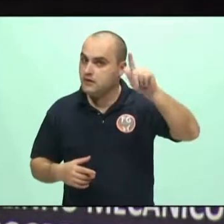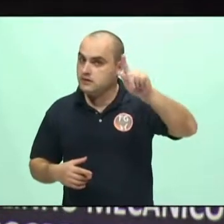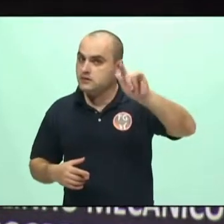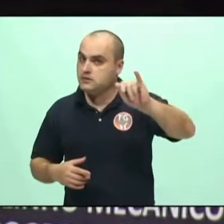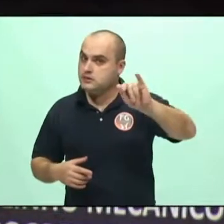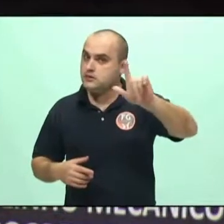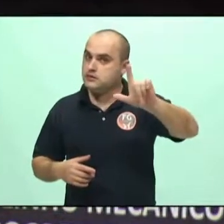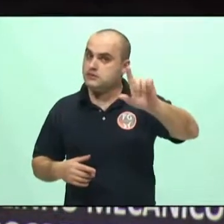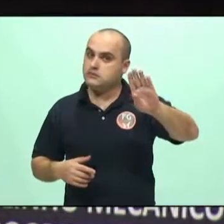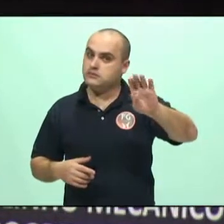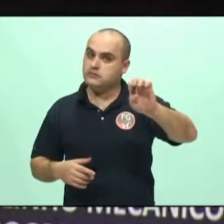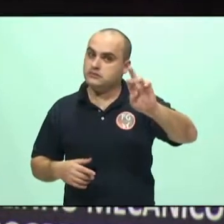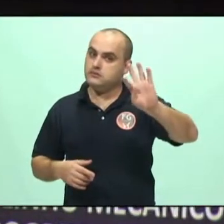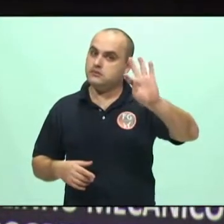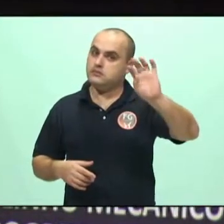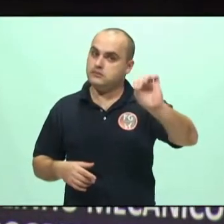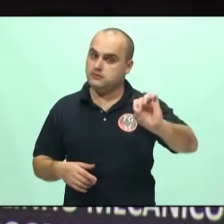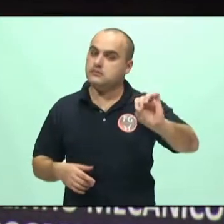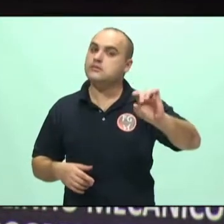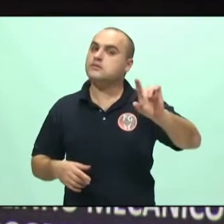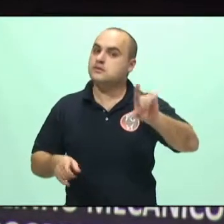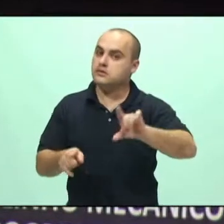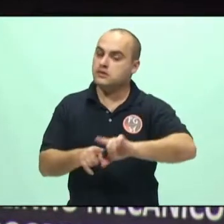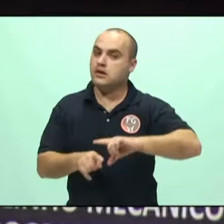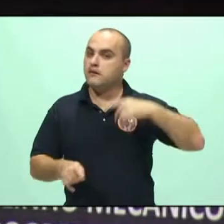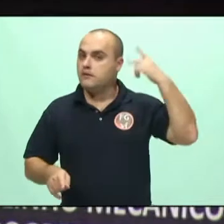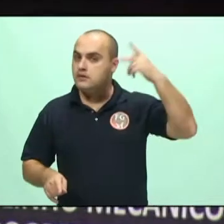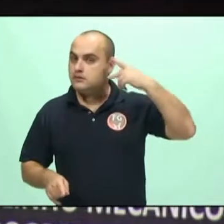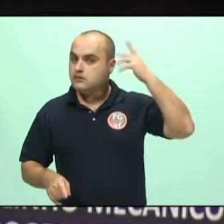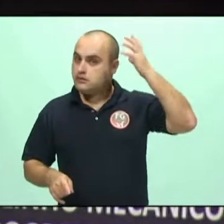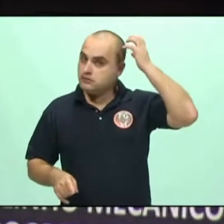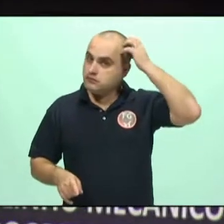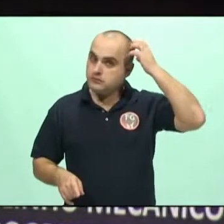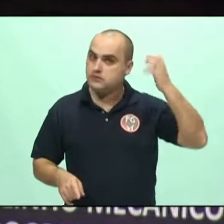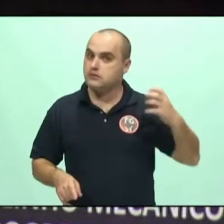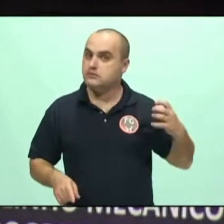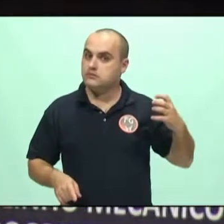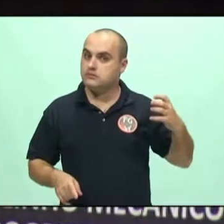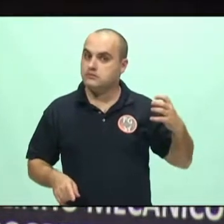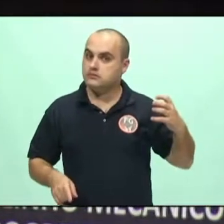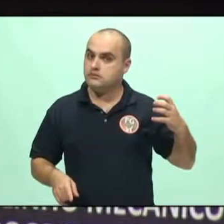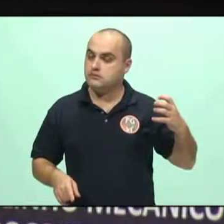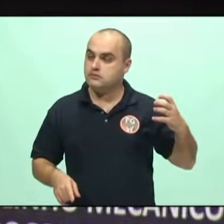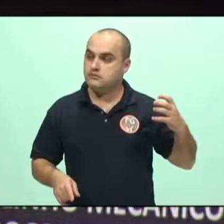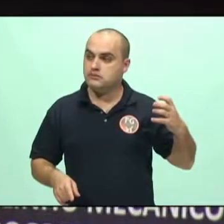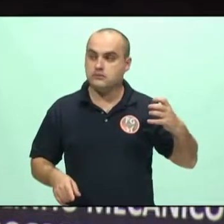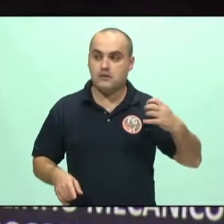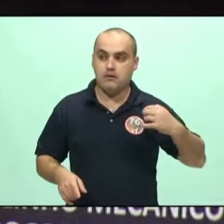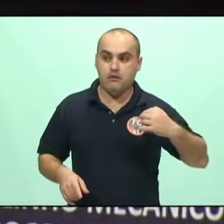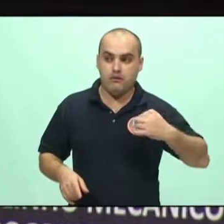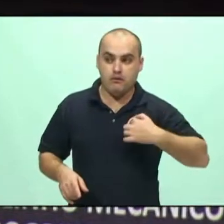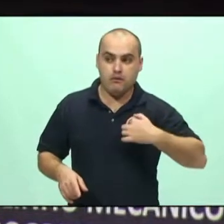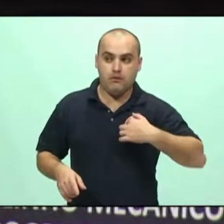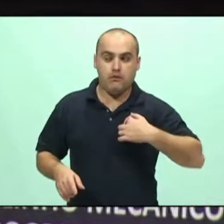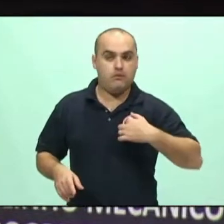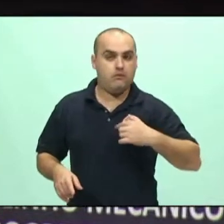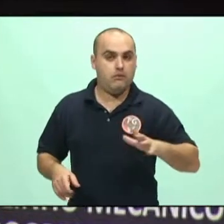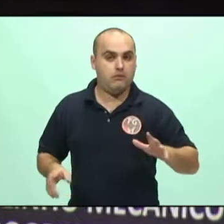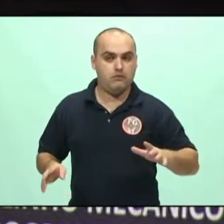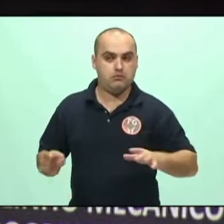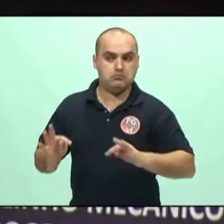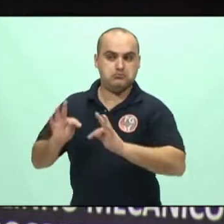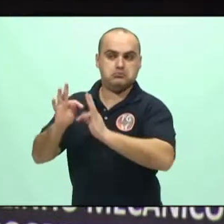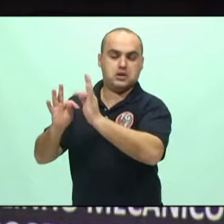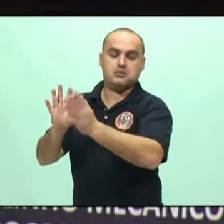Célia é preciso e não sou técnico da área para propinar sobre isso